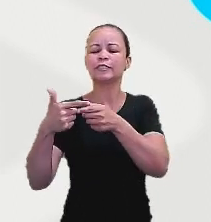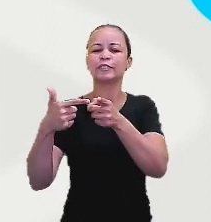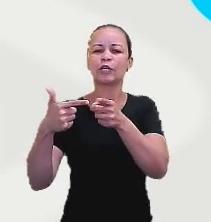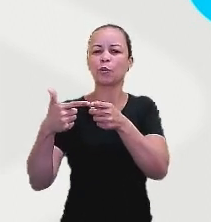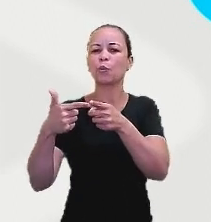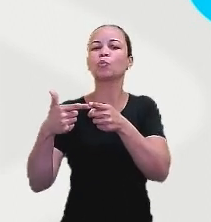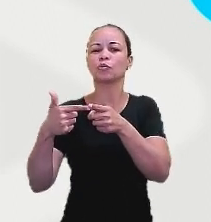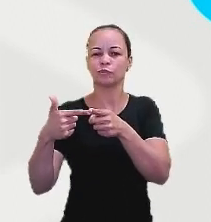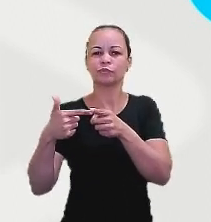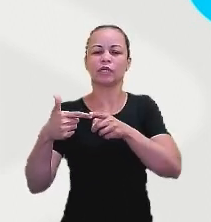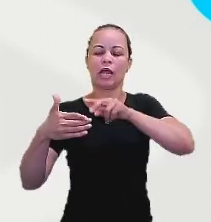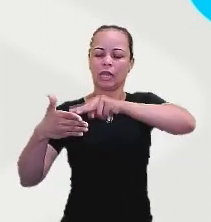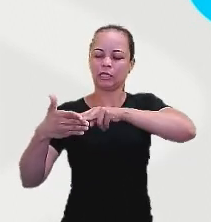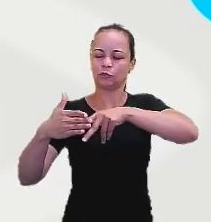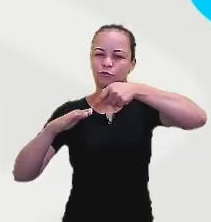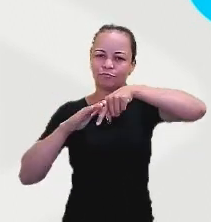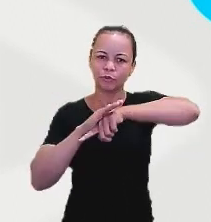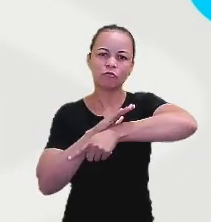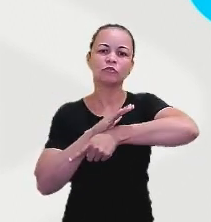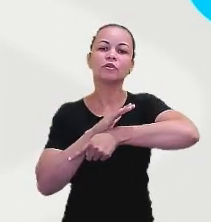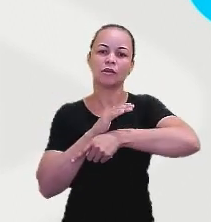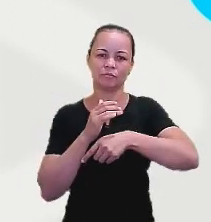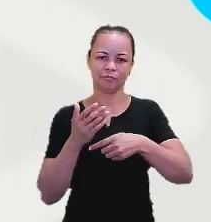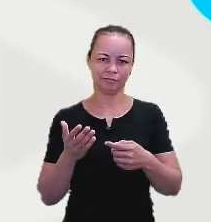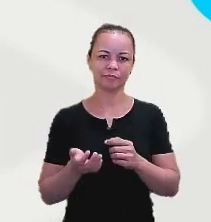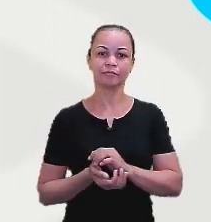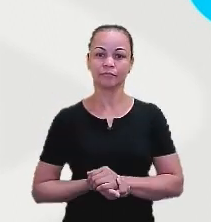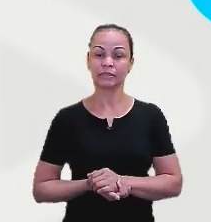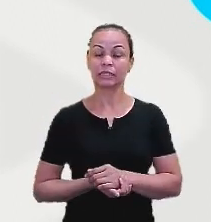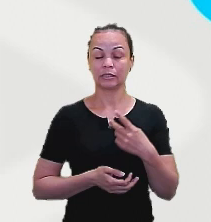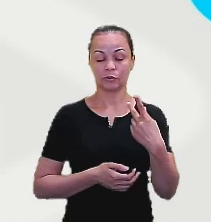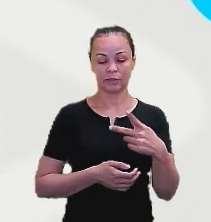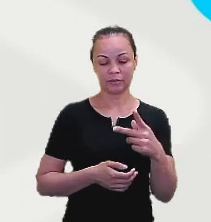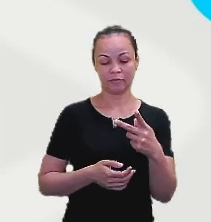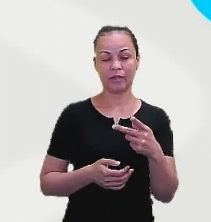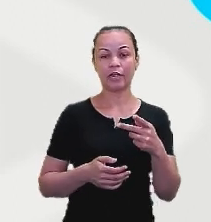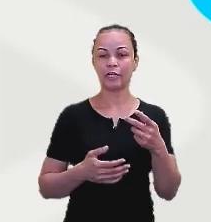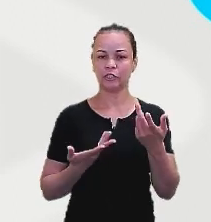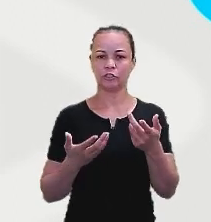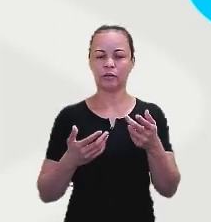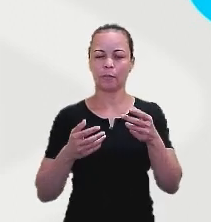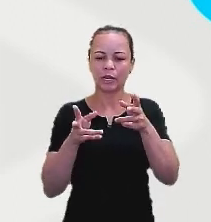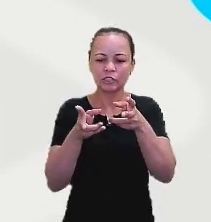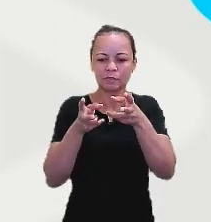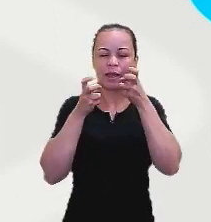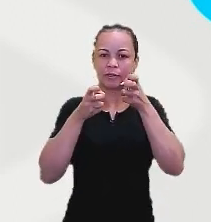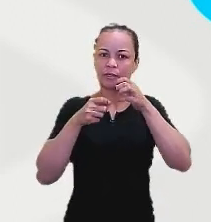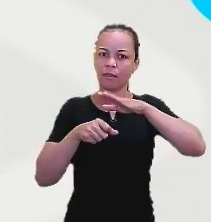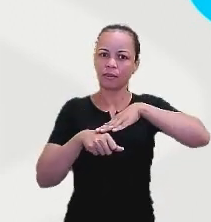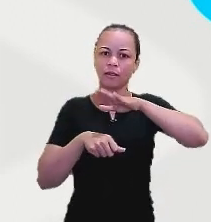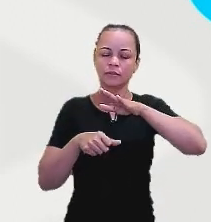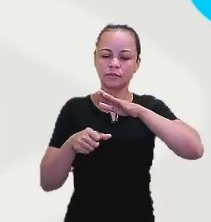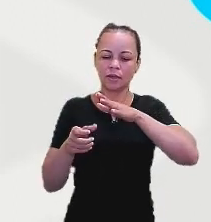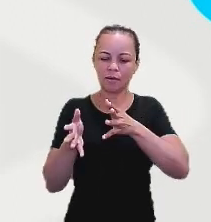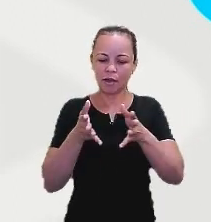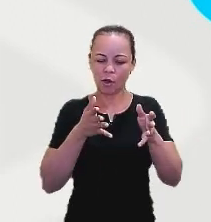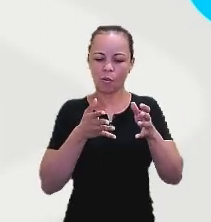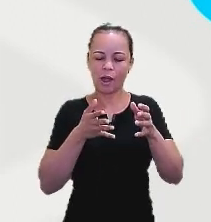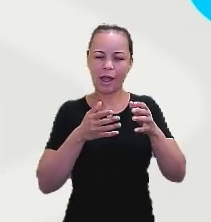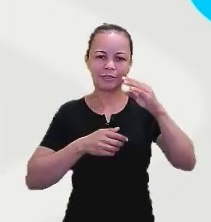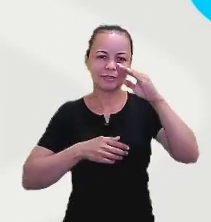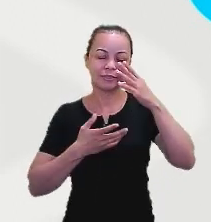segunda leitura mais aprofundada, tá bom? Então, dessa vez, você vai prestar mais atenção às ideias principais de